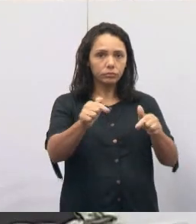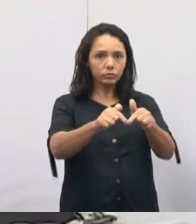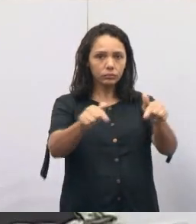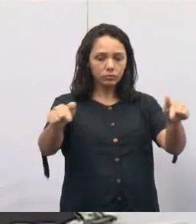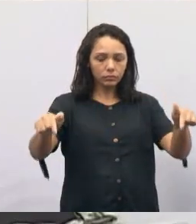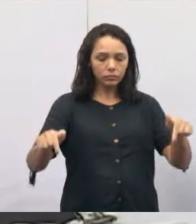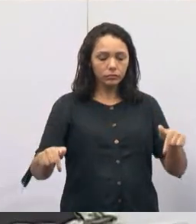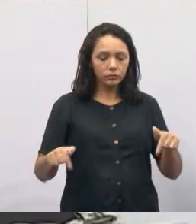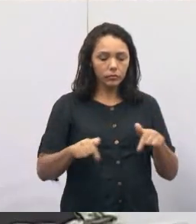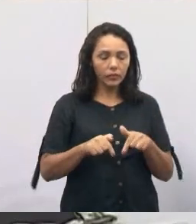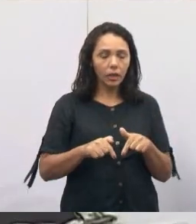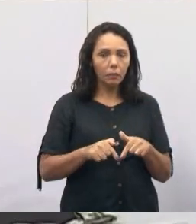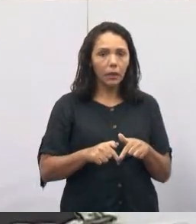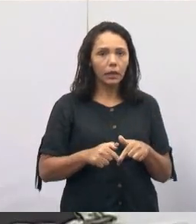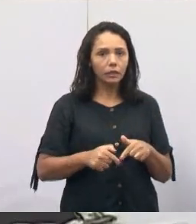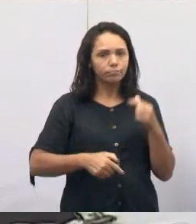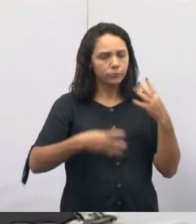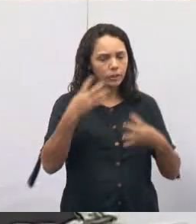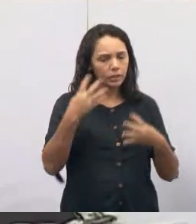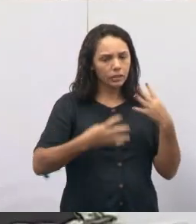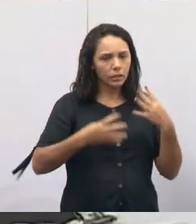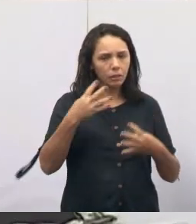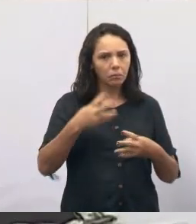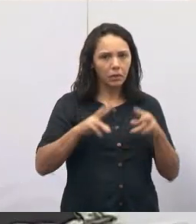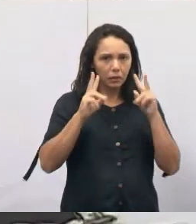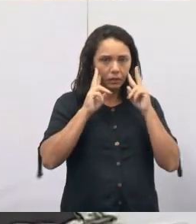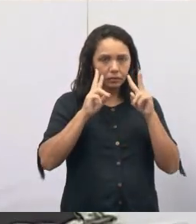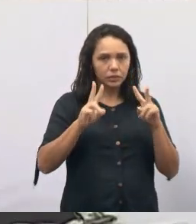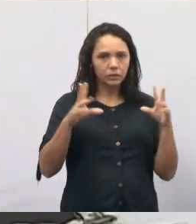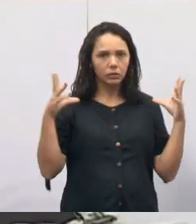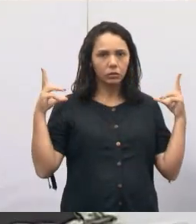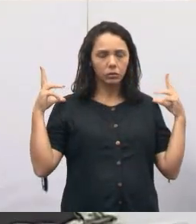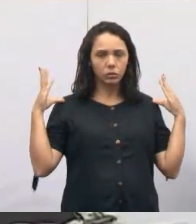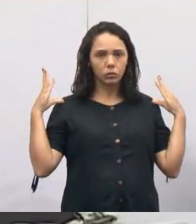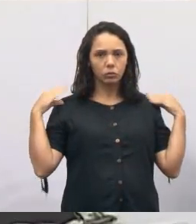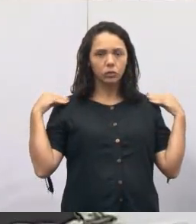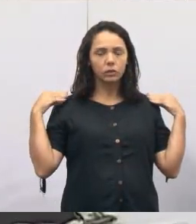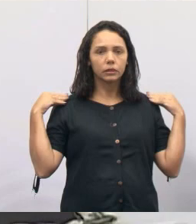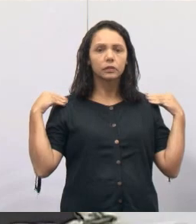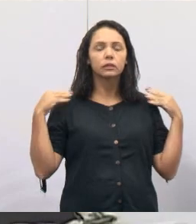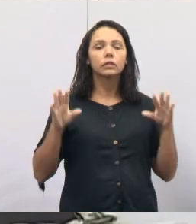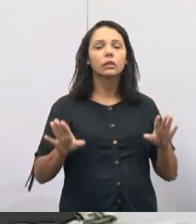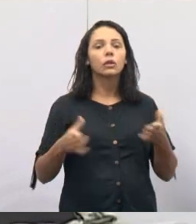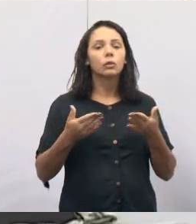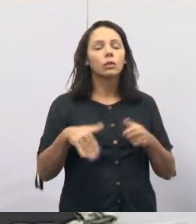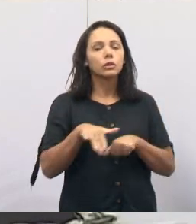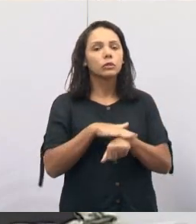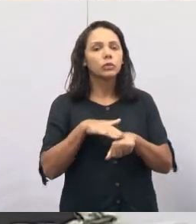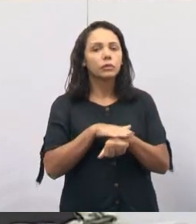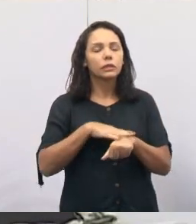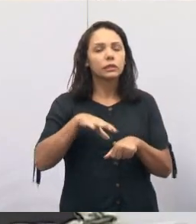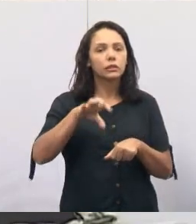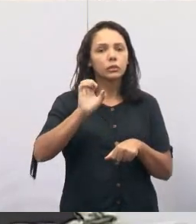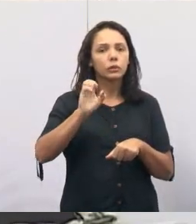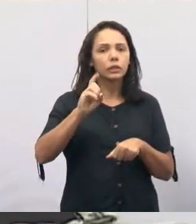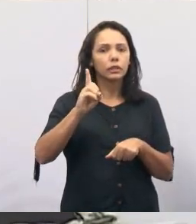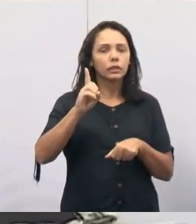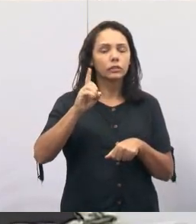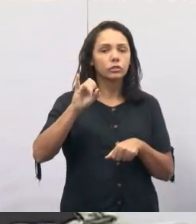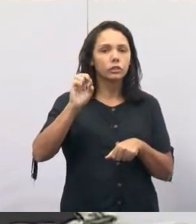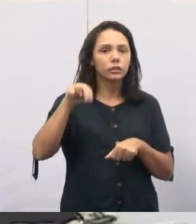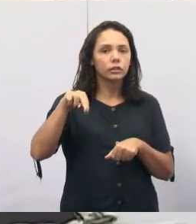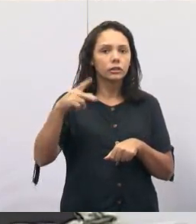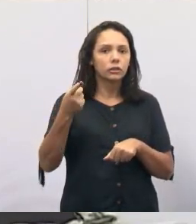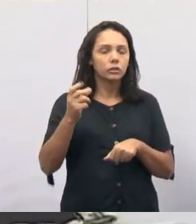do veículo, do pedestre, ou aquela curva. E quando eu fui falar com o Edinho a respeito dessa situação que o vereador Valmir está